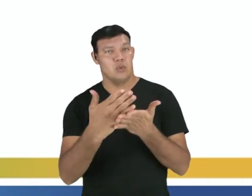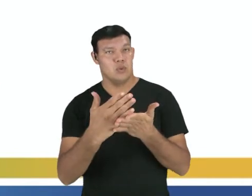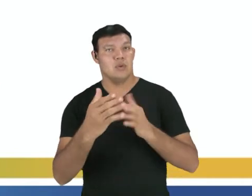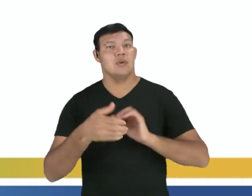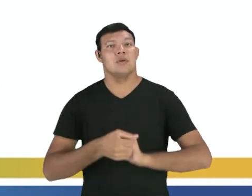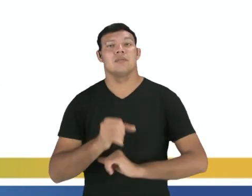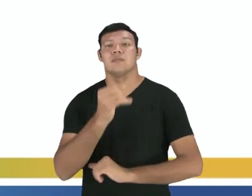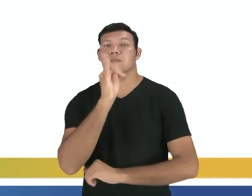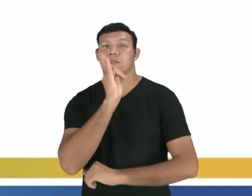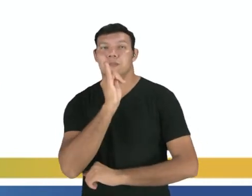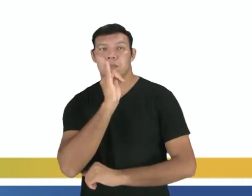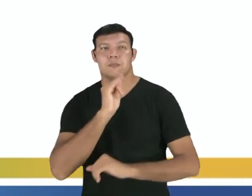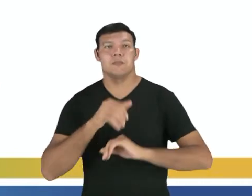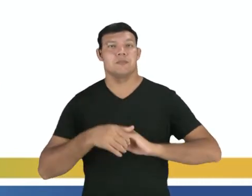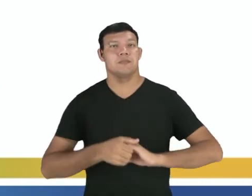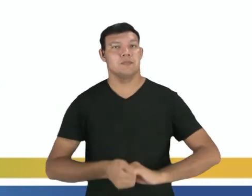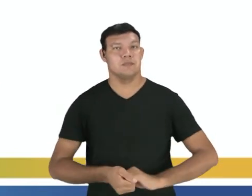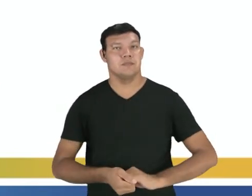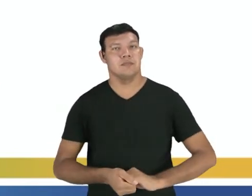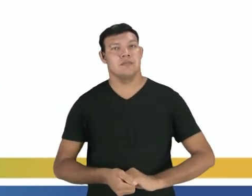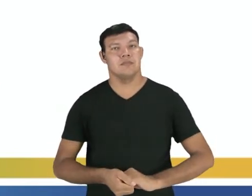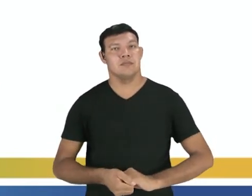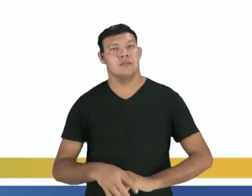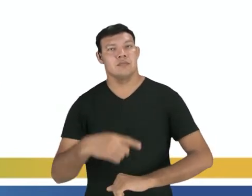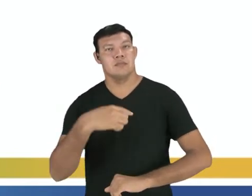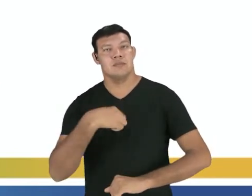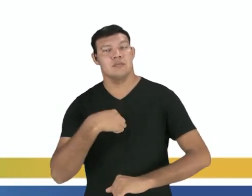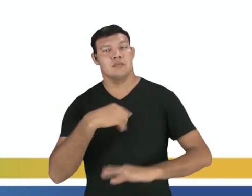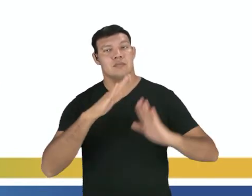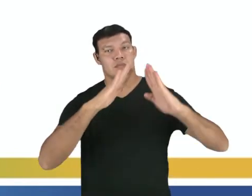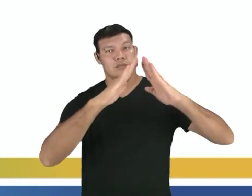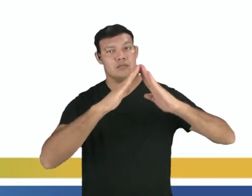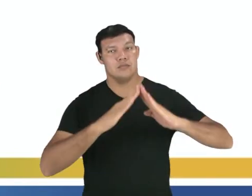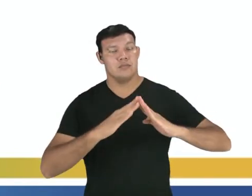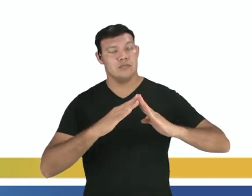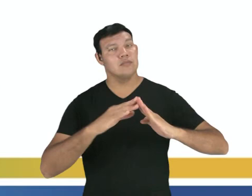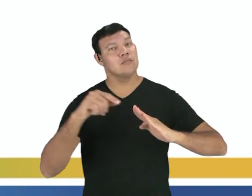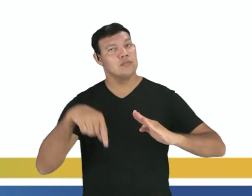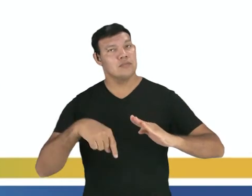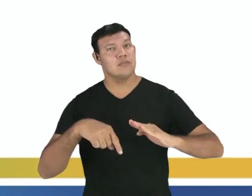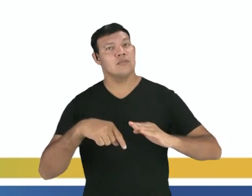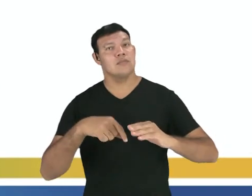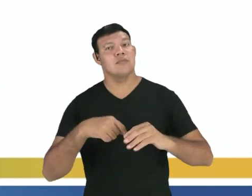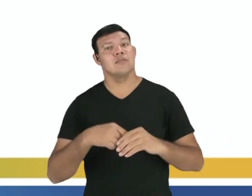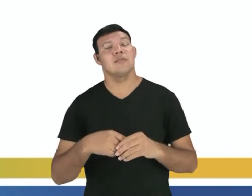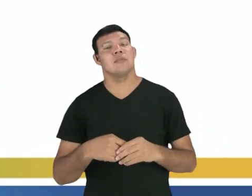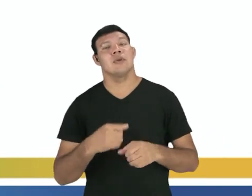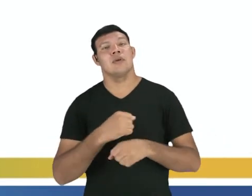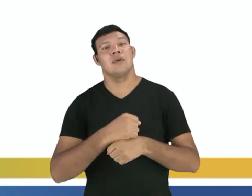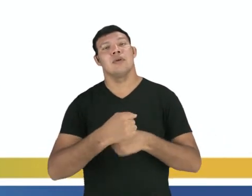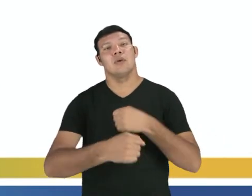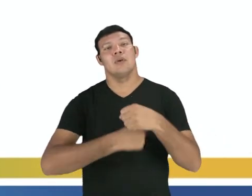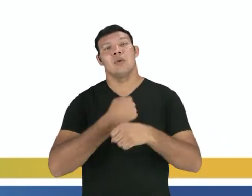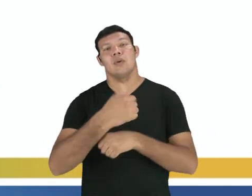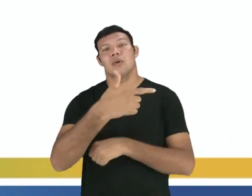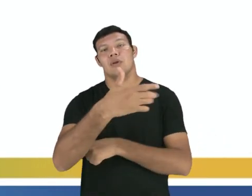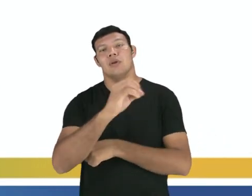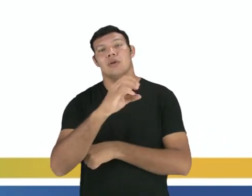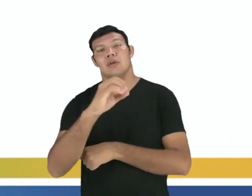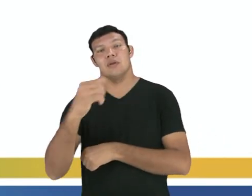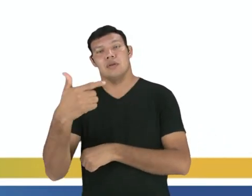exemplo I have Higher sensitivity ausente eu moro aqui desde 2002